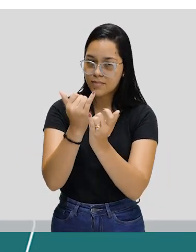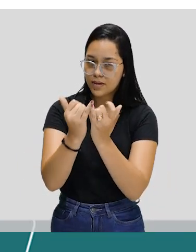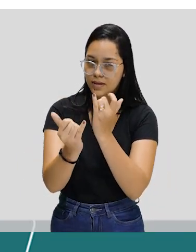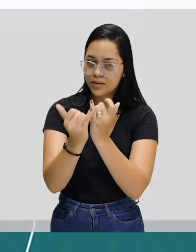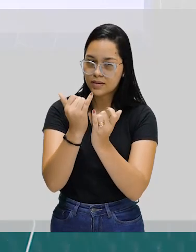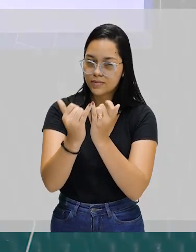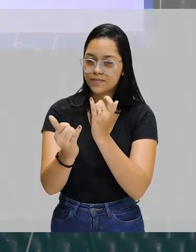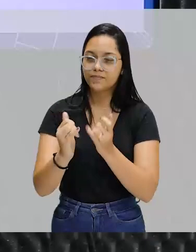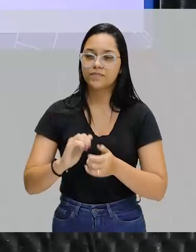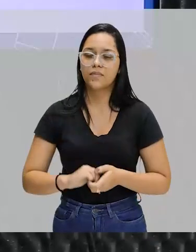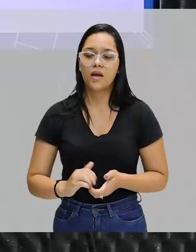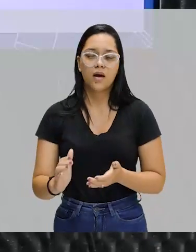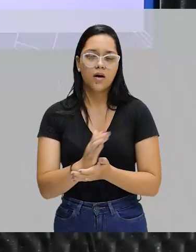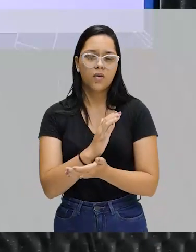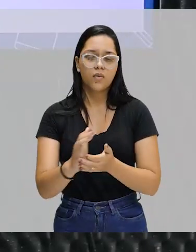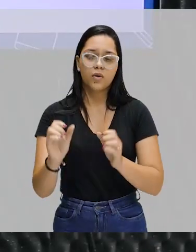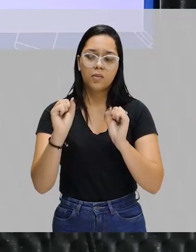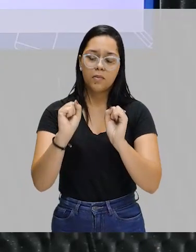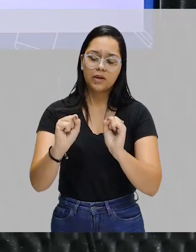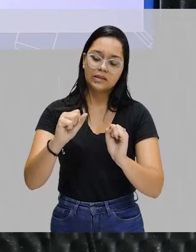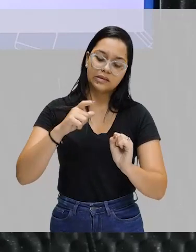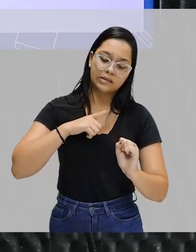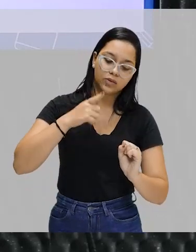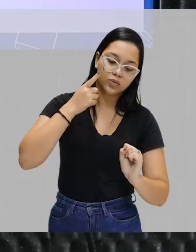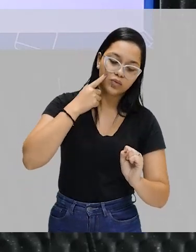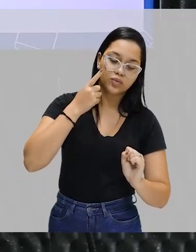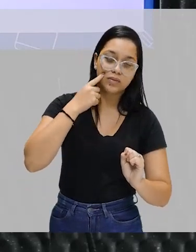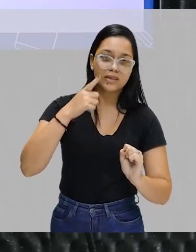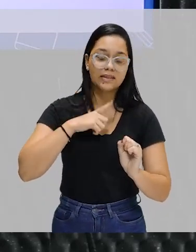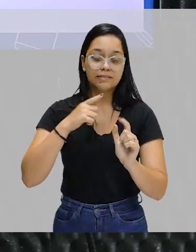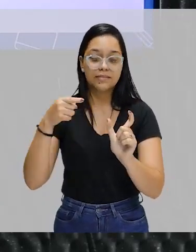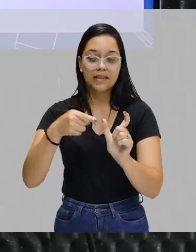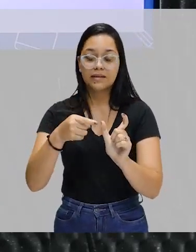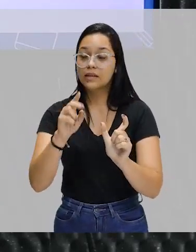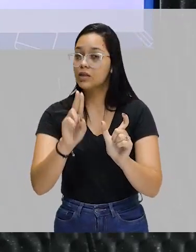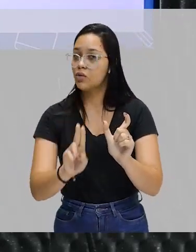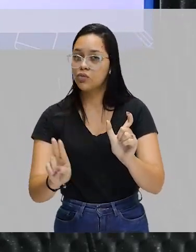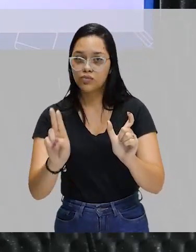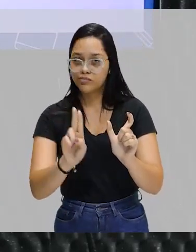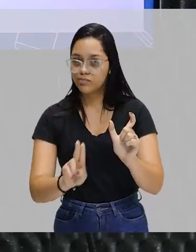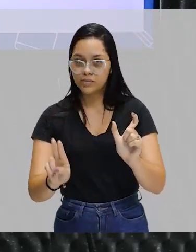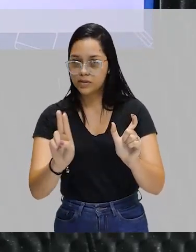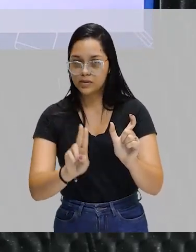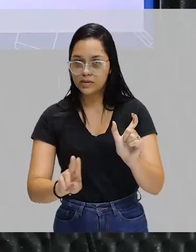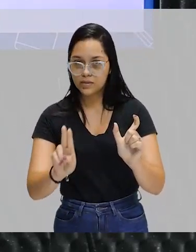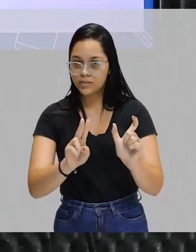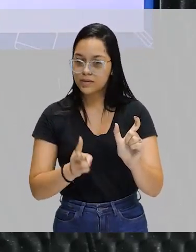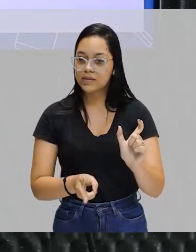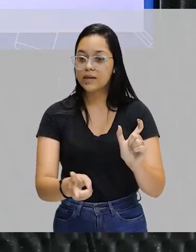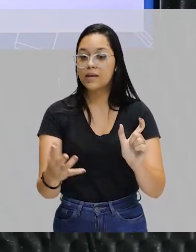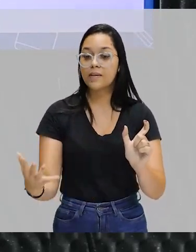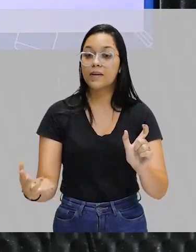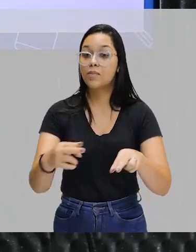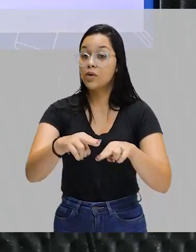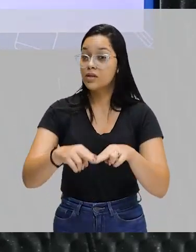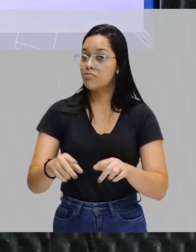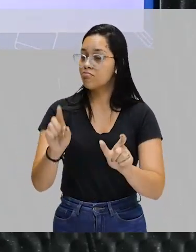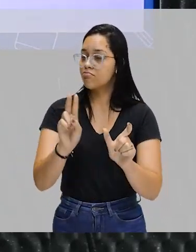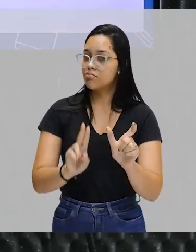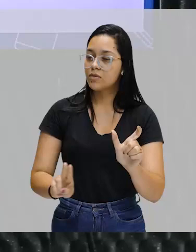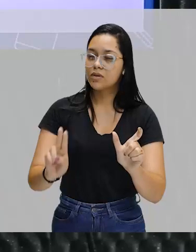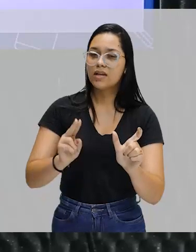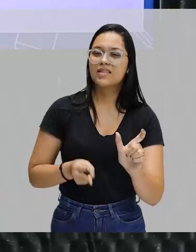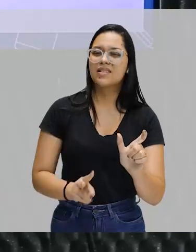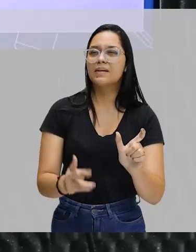semelhantes. Algumas vezes a gente pode ficar na dúvida porque tem palavras que nós não usamos com frequência. E por não usarmos com